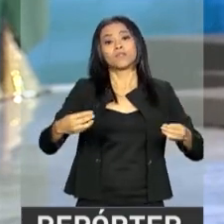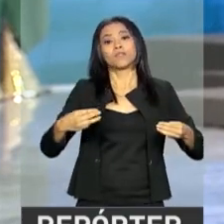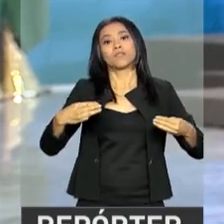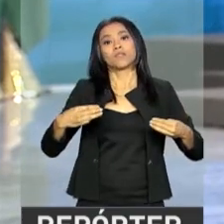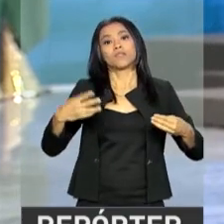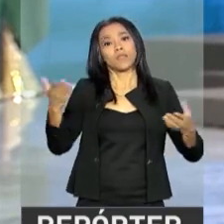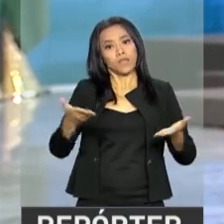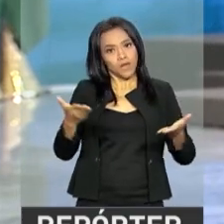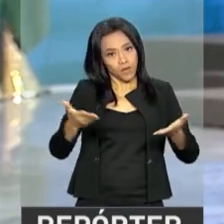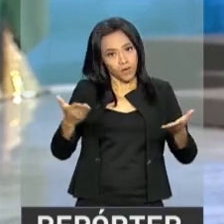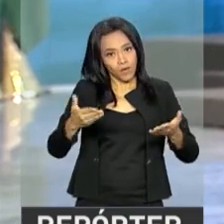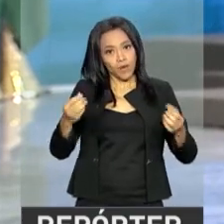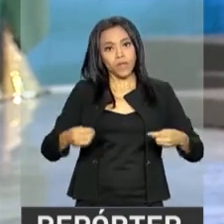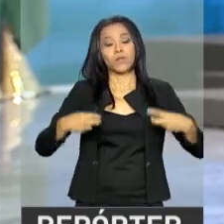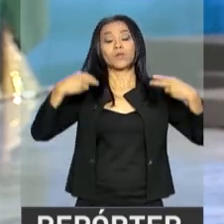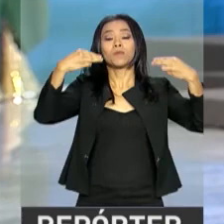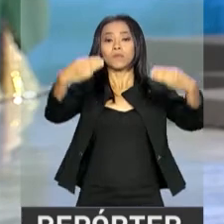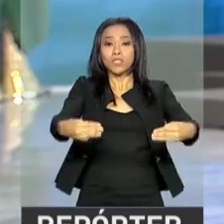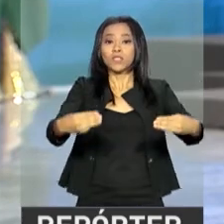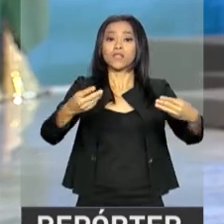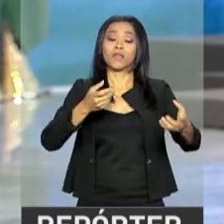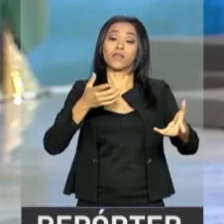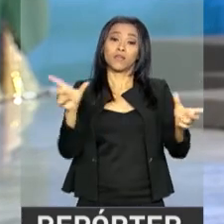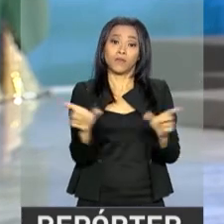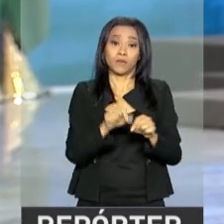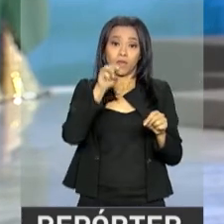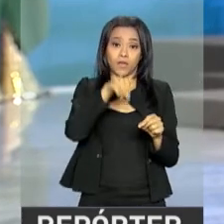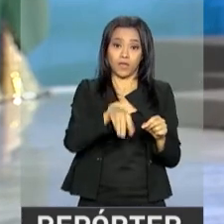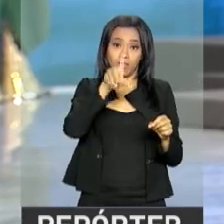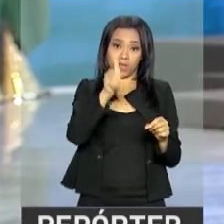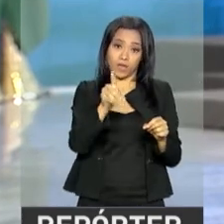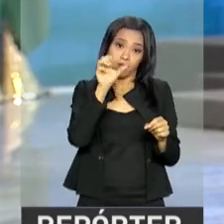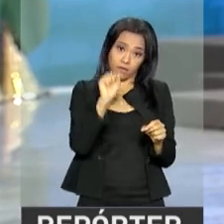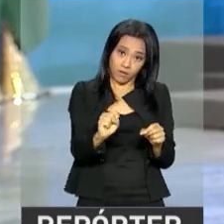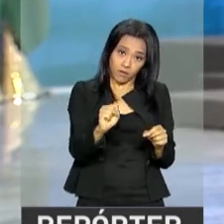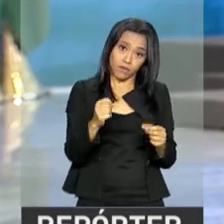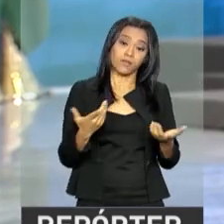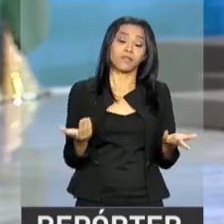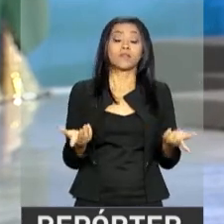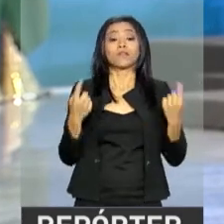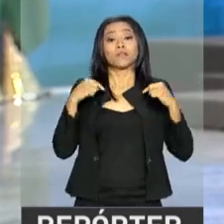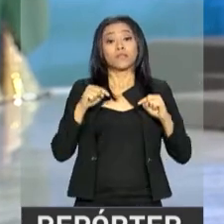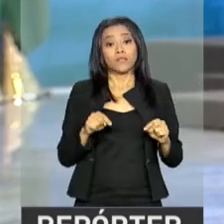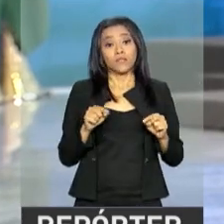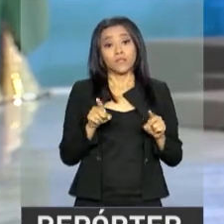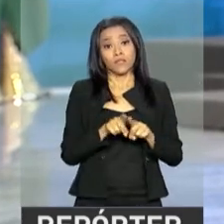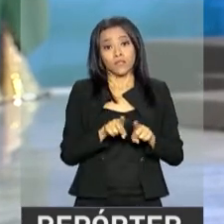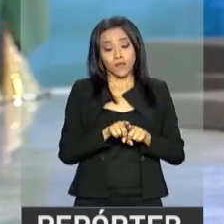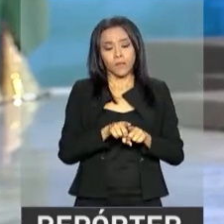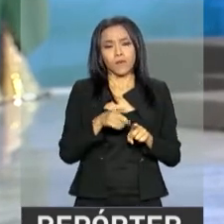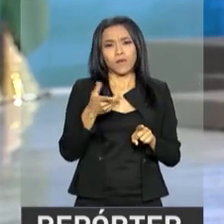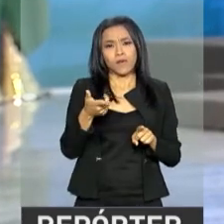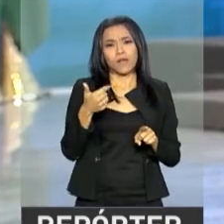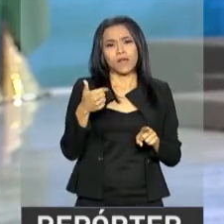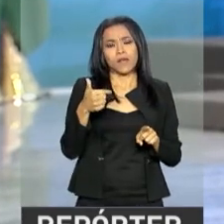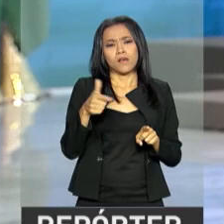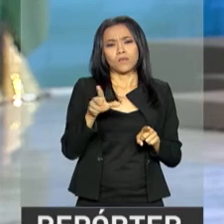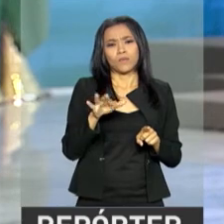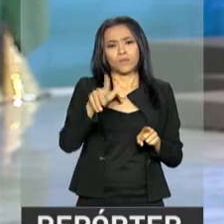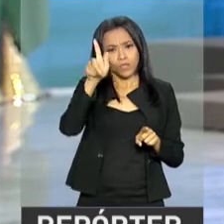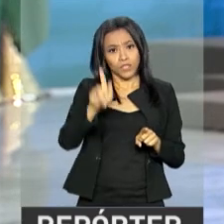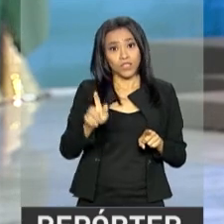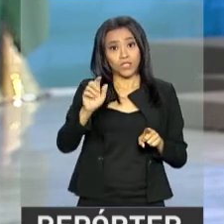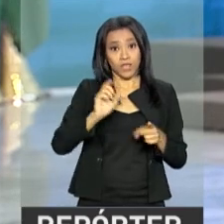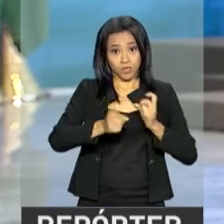a ser titular do ministério do planejamento desenvolvimento e gestão e thaís o presidente michel temer sancionou a lei que